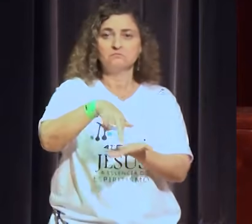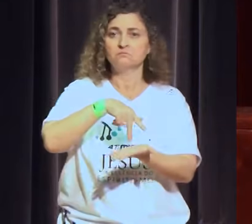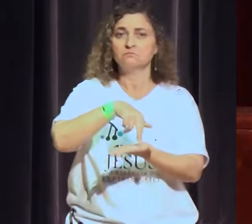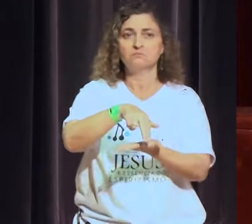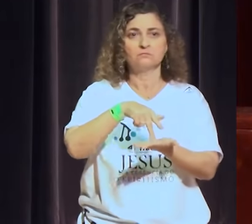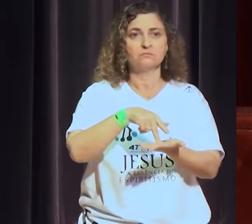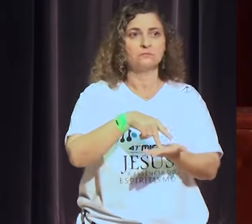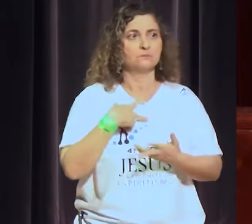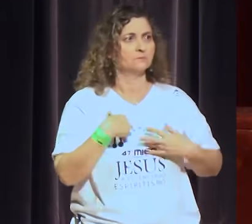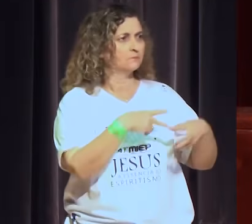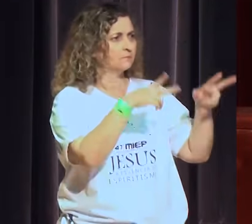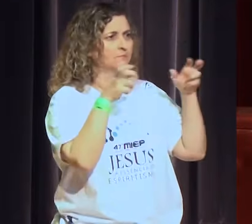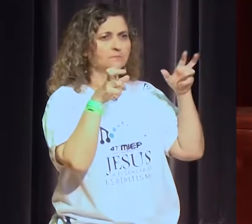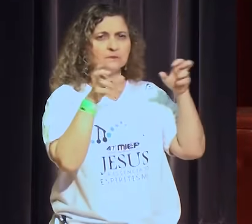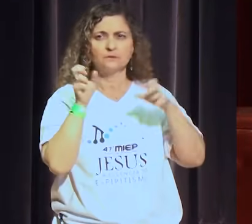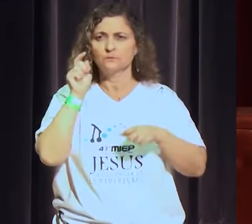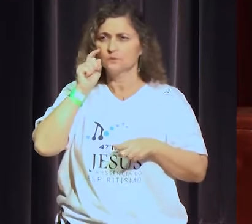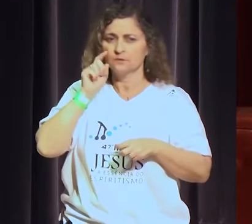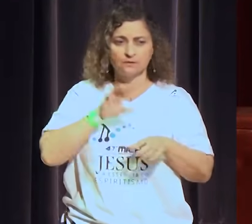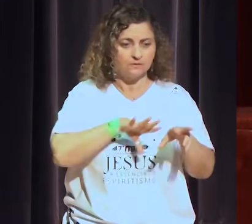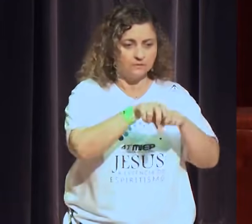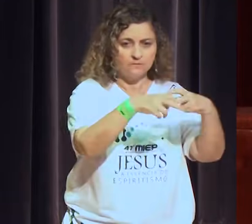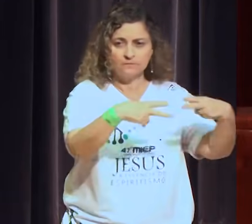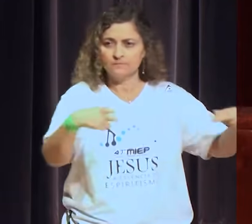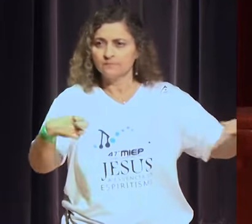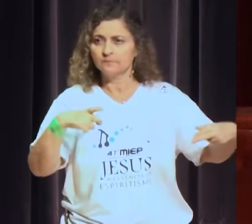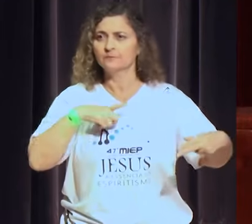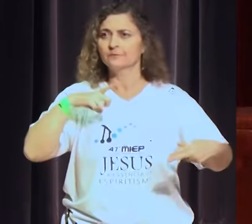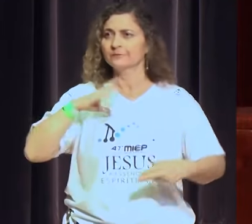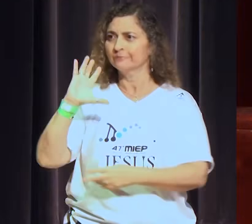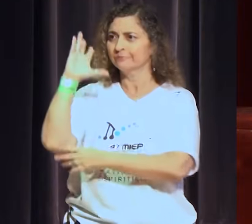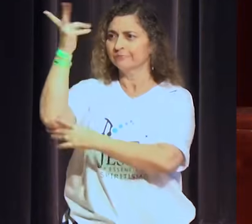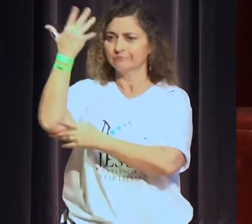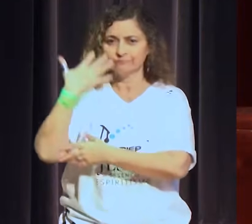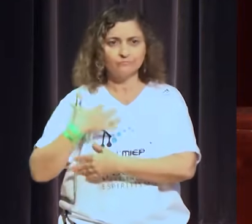existem os predadores, existem os recursos naturais,